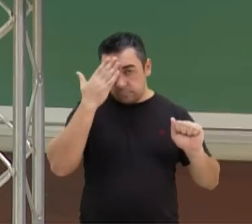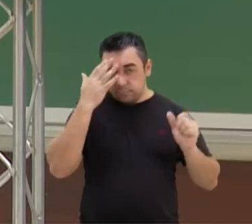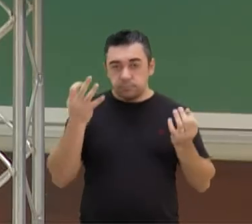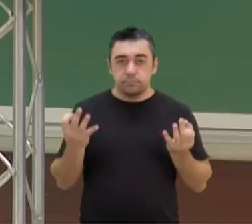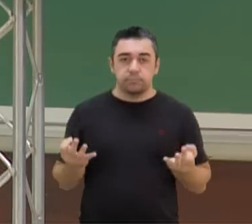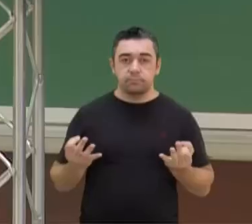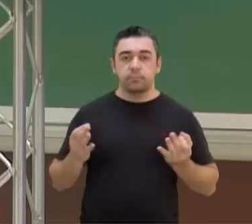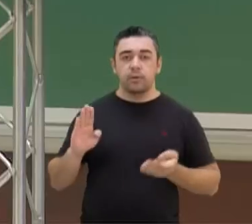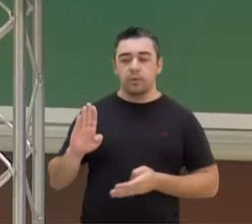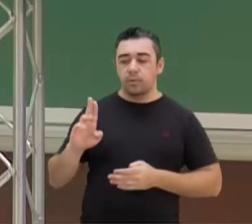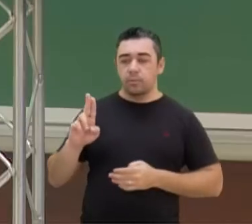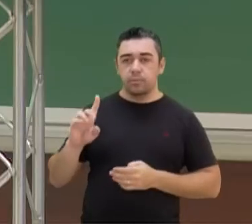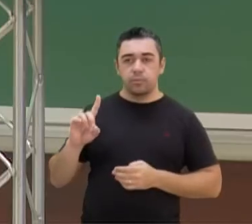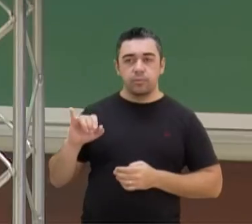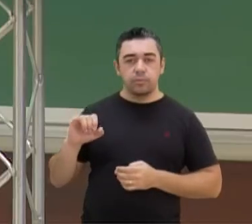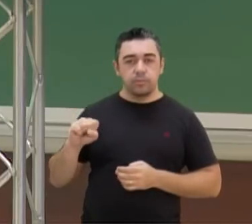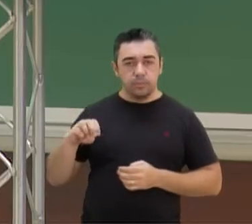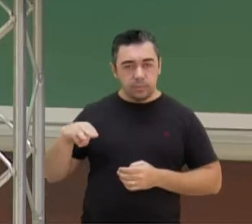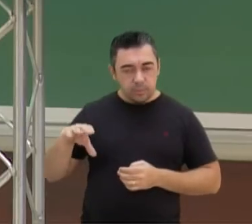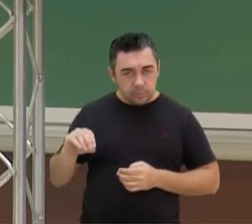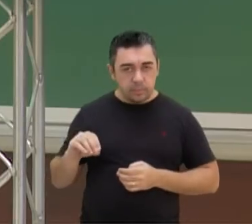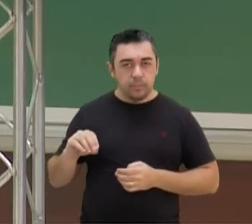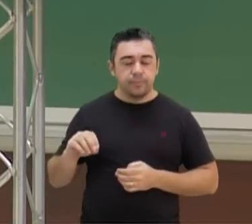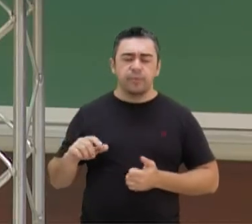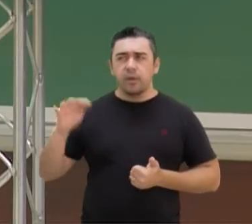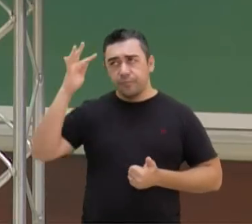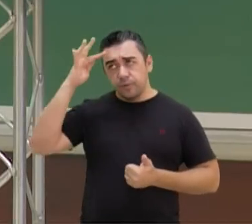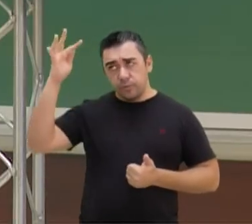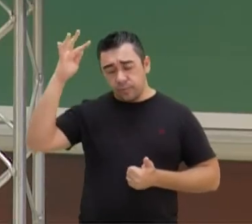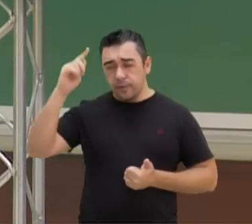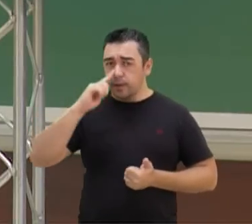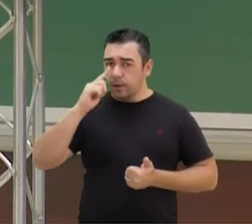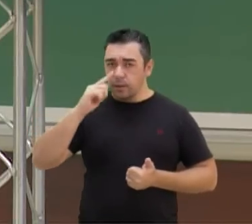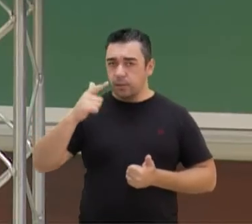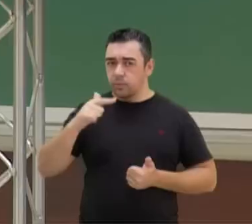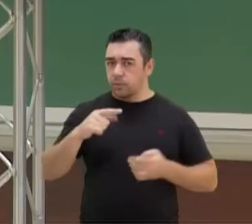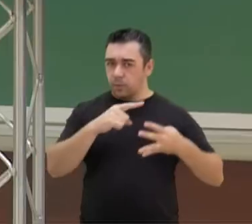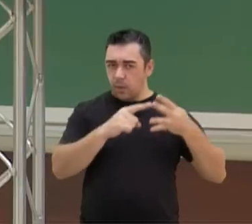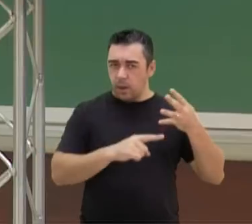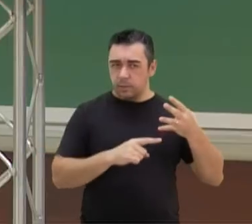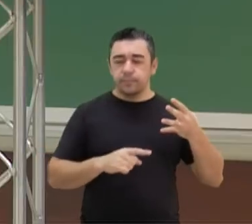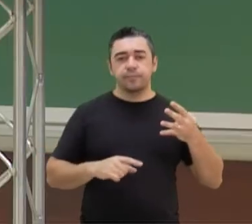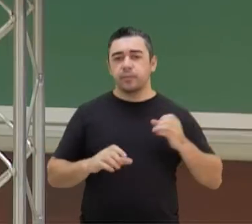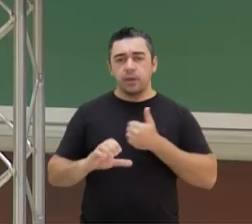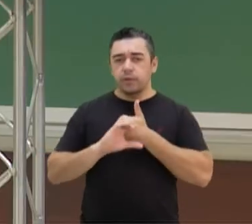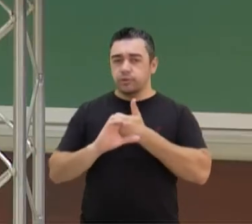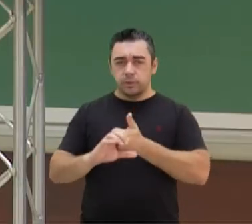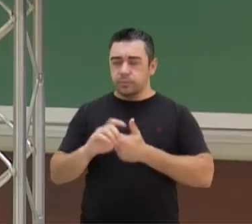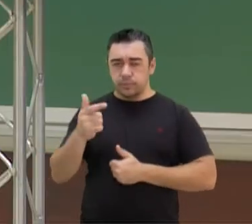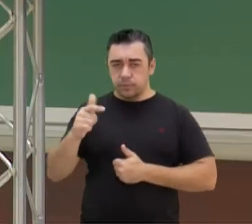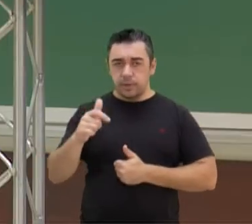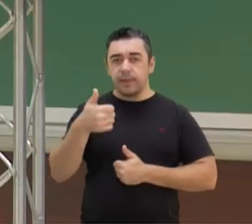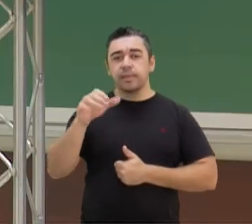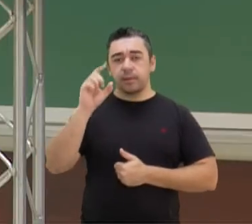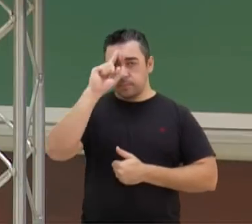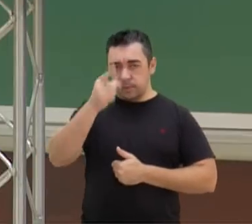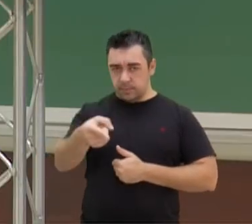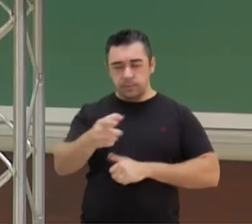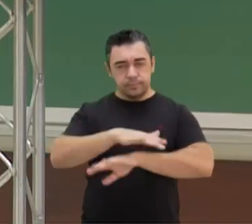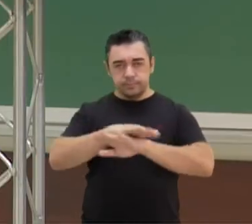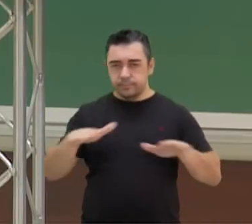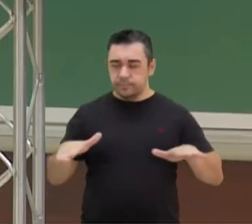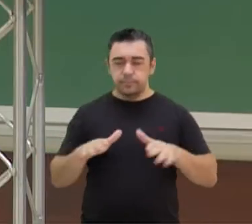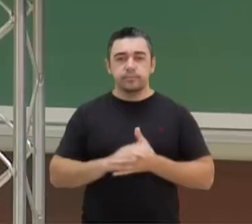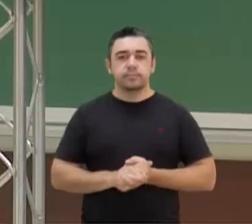o budismo. Filosofia grega não tem as 4 nobres verdades, nem no cristianismo. O cristianismo são os 10 mandamentos, e